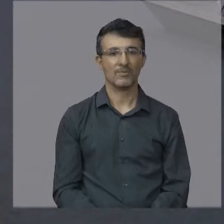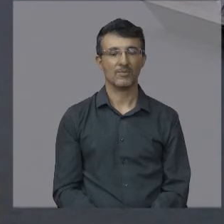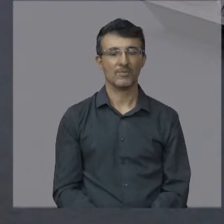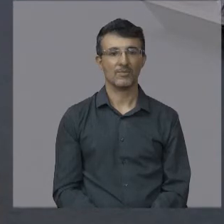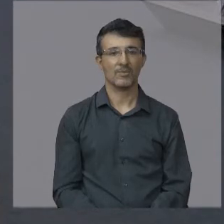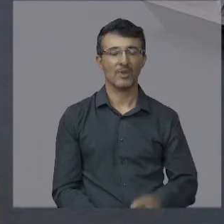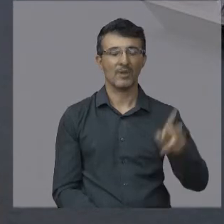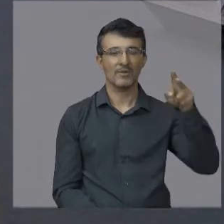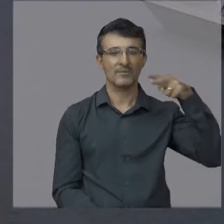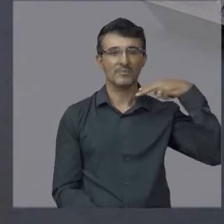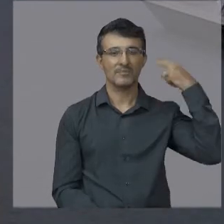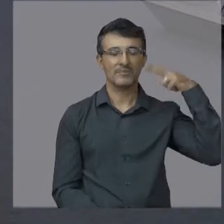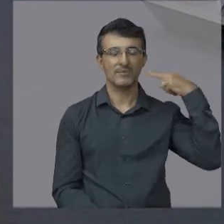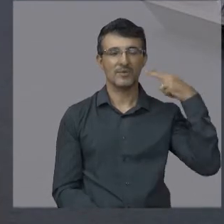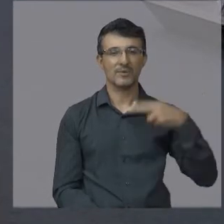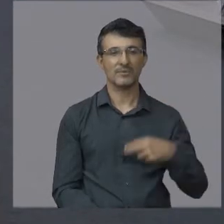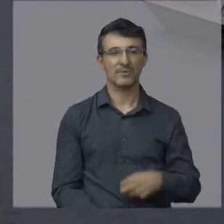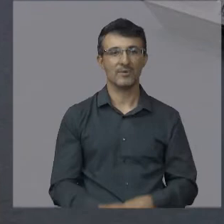Vereador Fernando Petit.